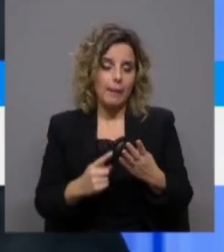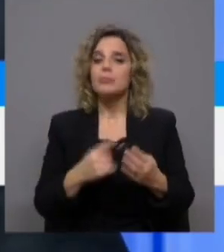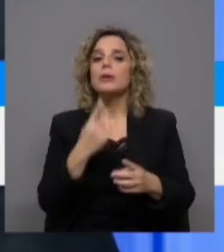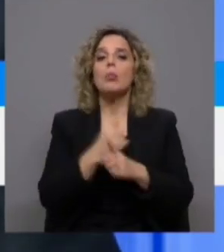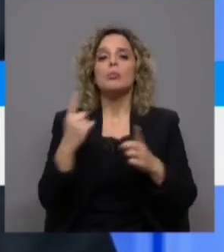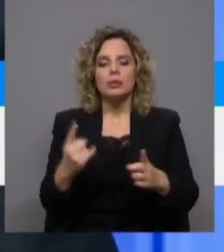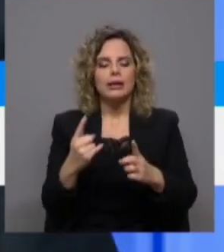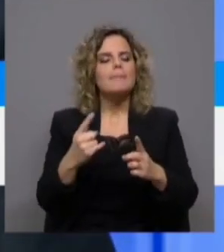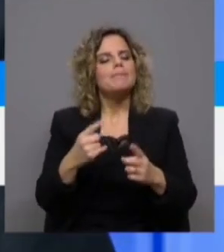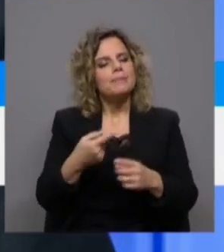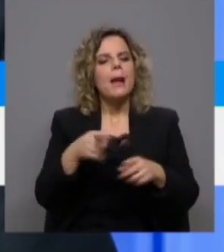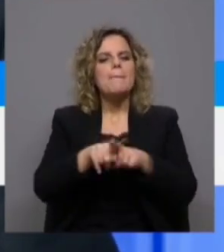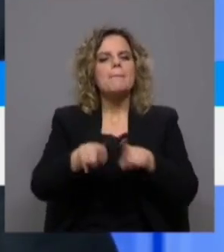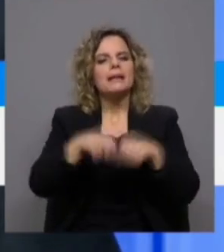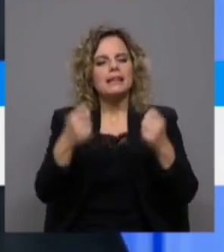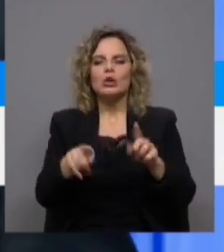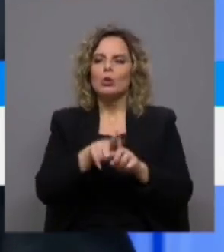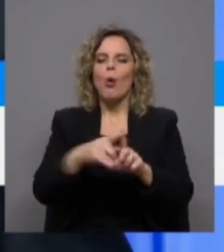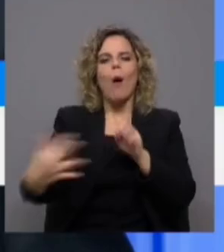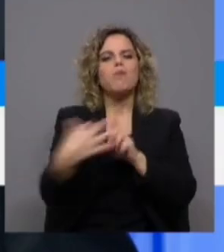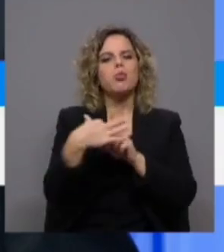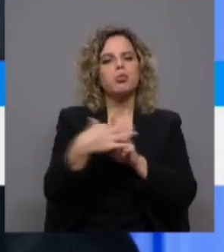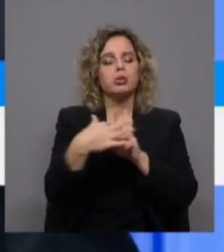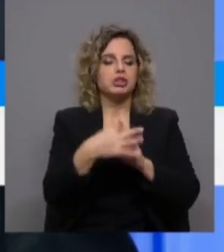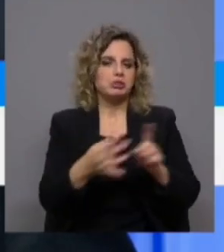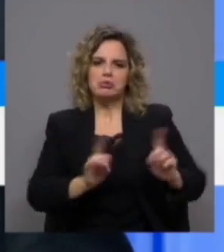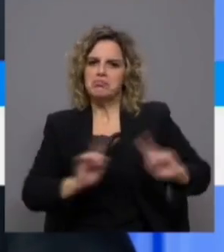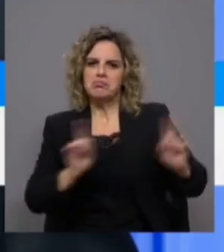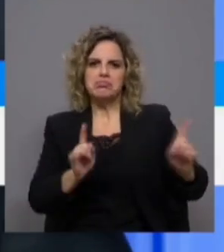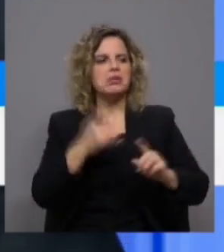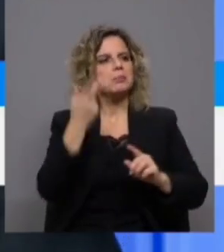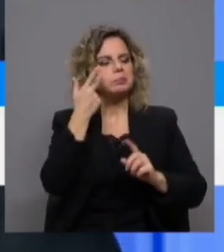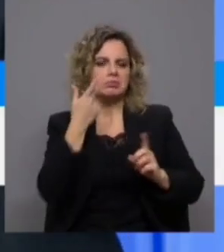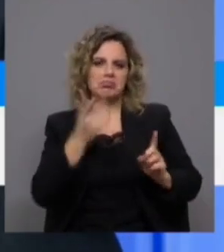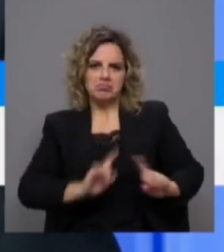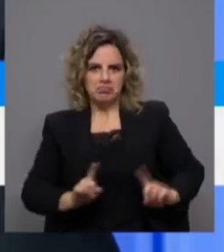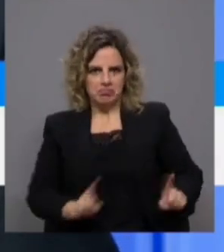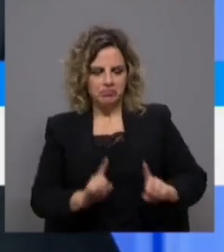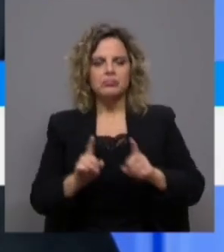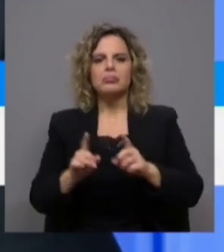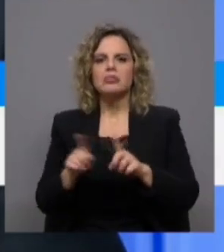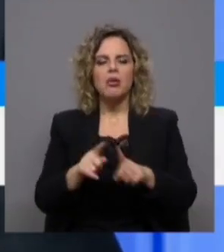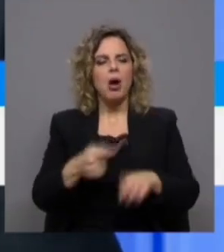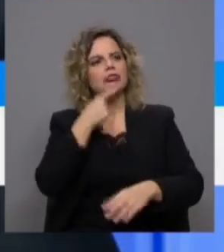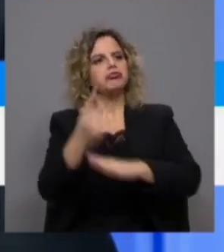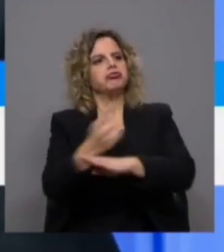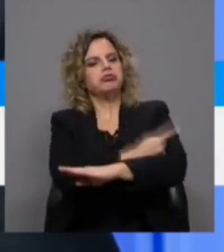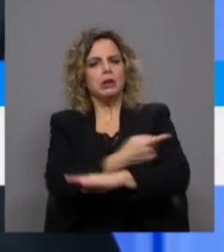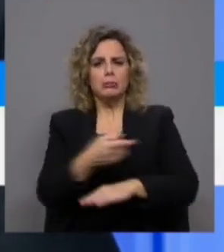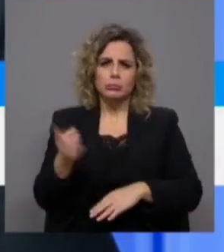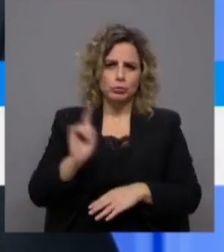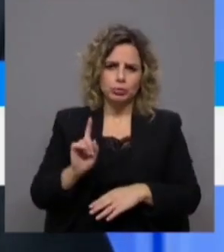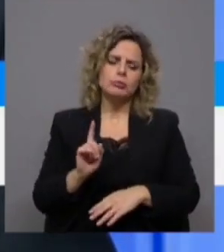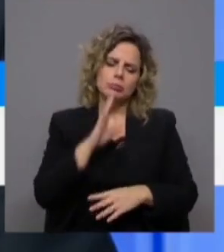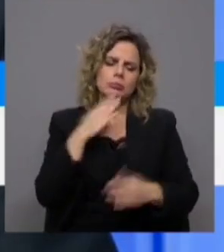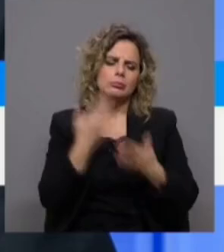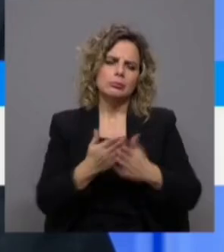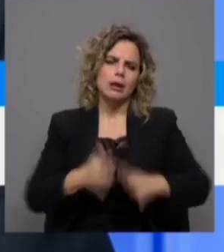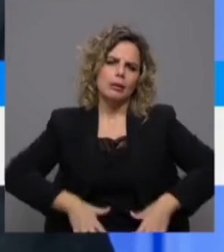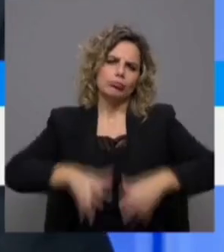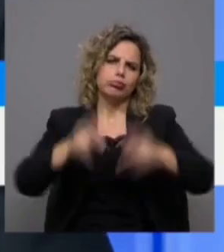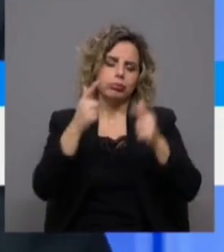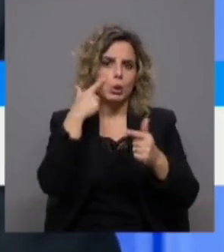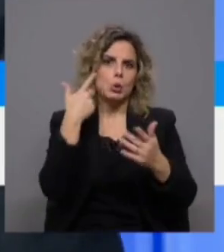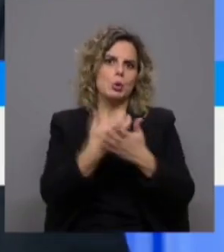usa populismos para ter destaque que não gosta de protagonismo excessivos que não perder estridente acho que é um tipo uma evolução